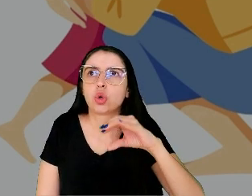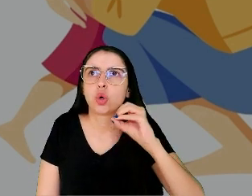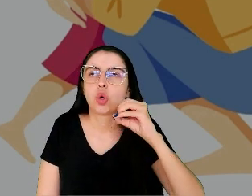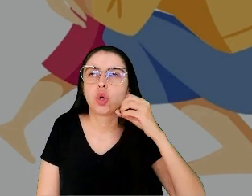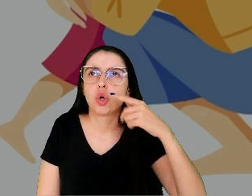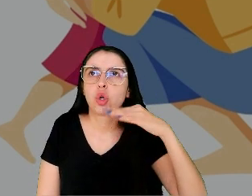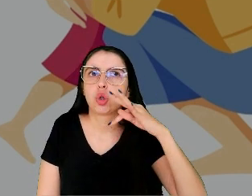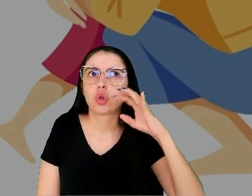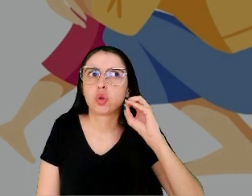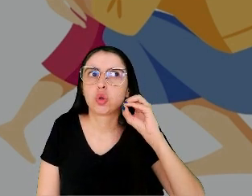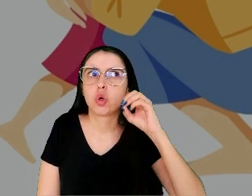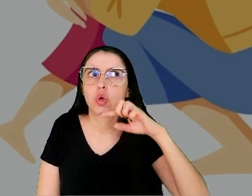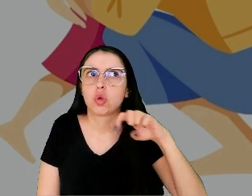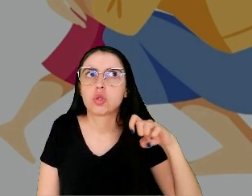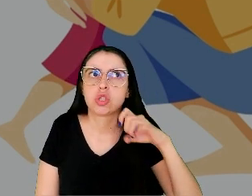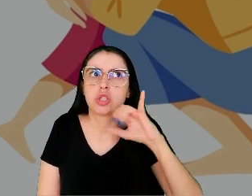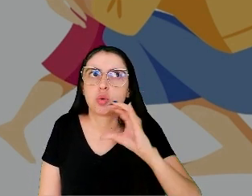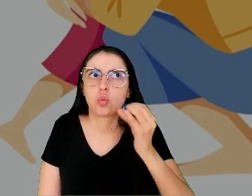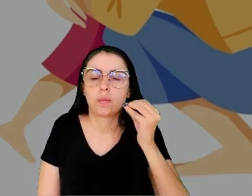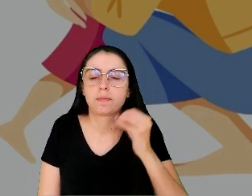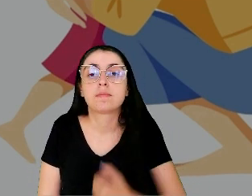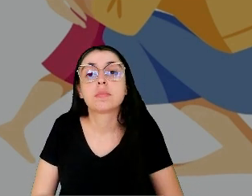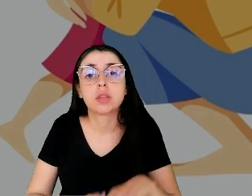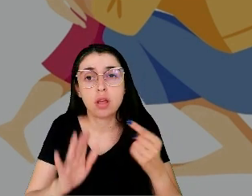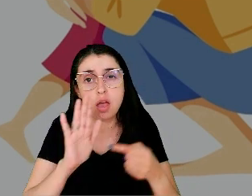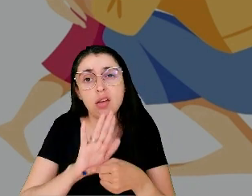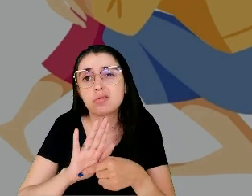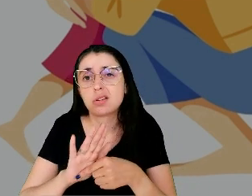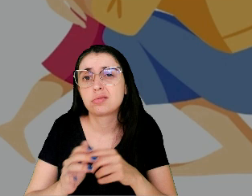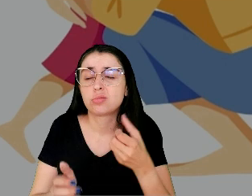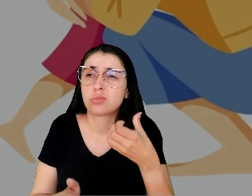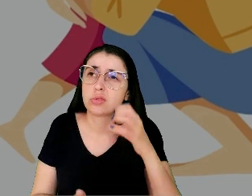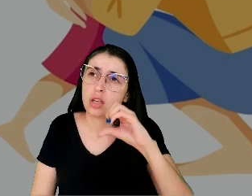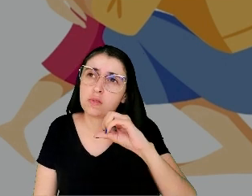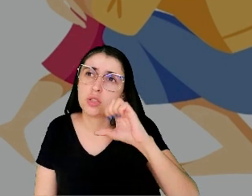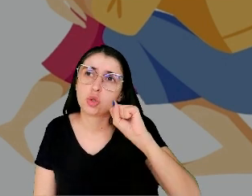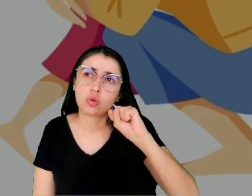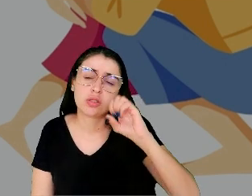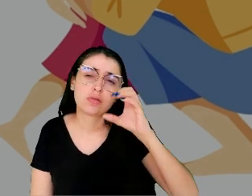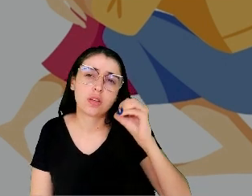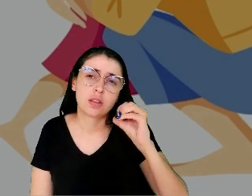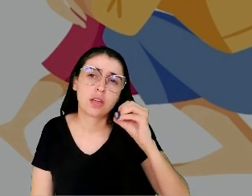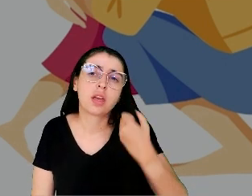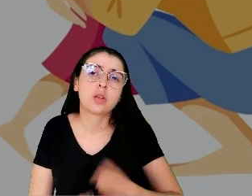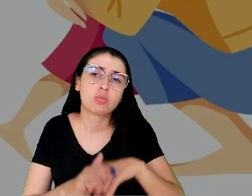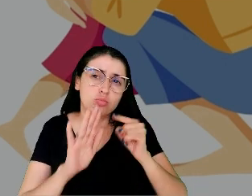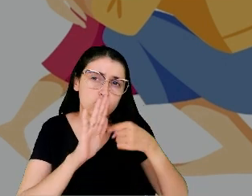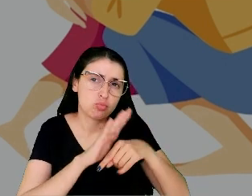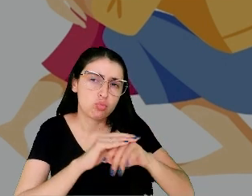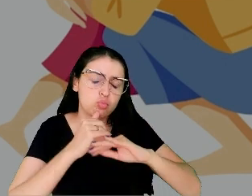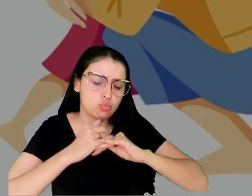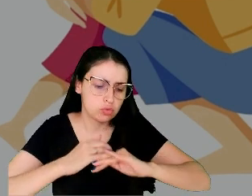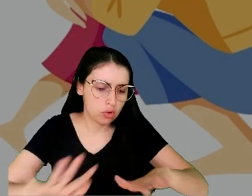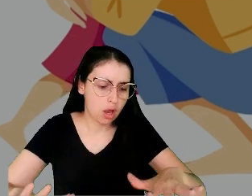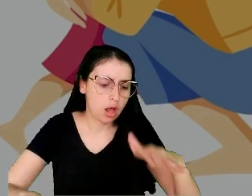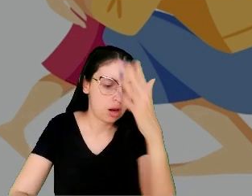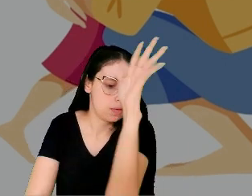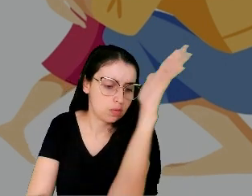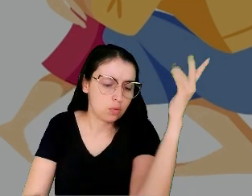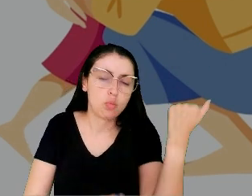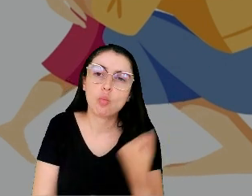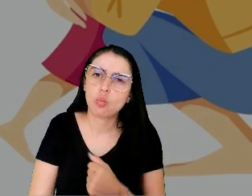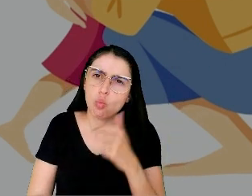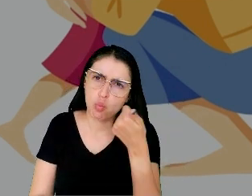anos anteriores. Dentre esses 980 agrotóxicos liberados num biênio, em